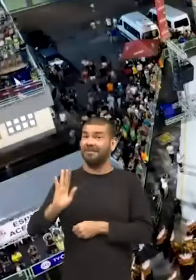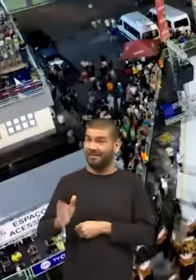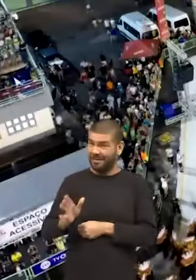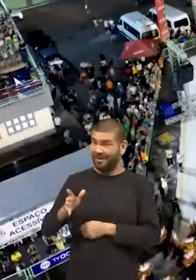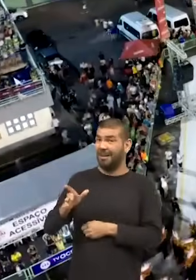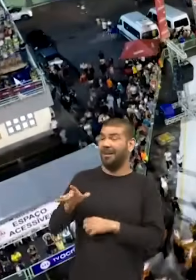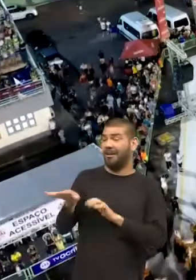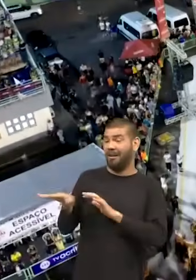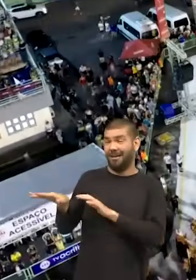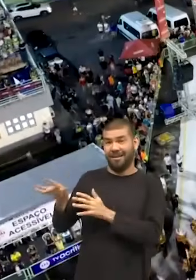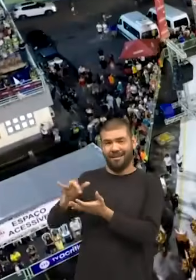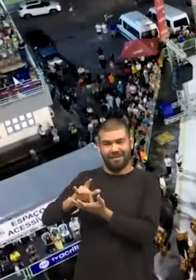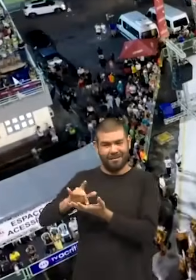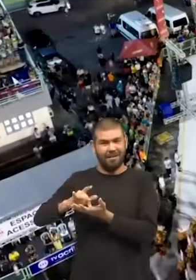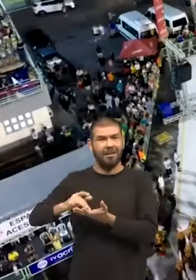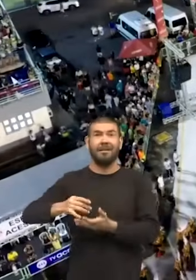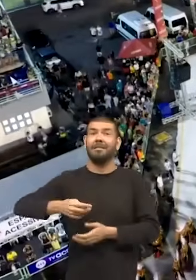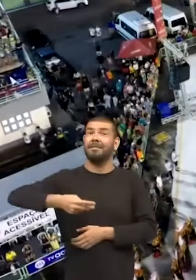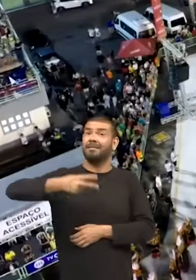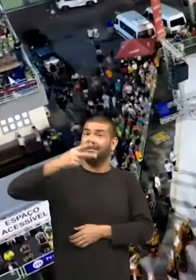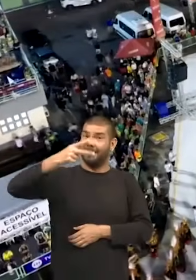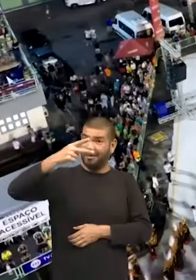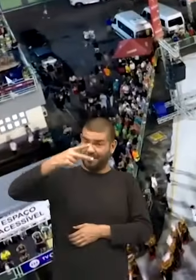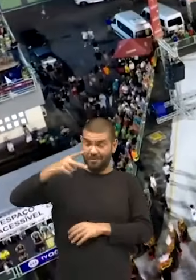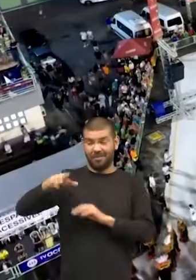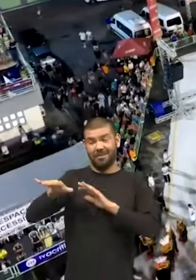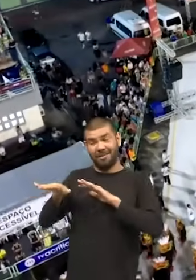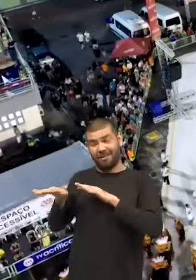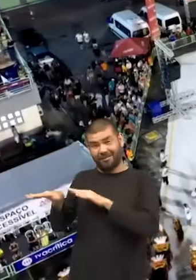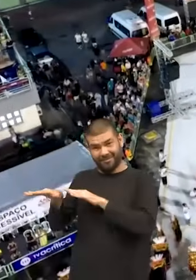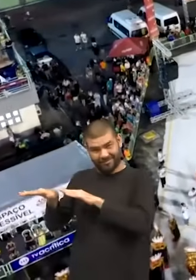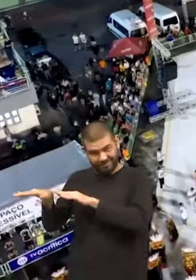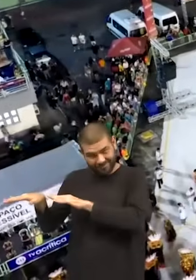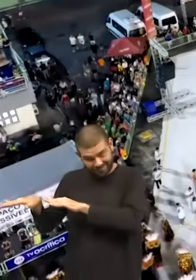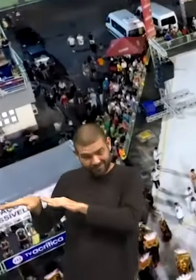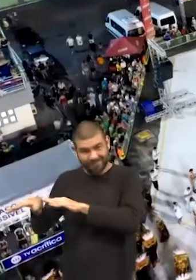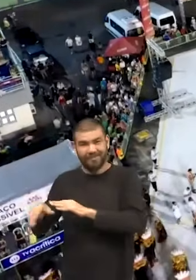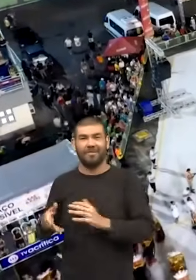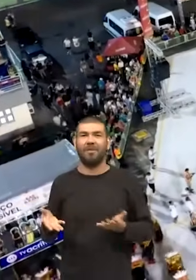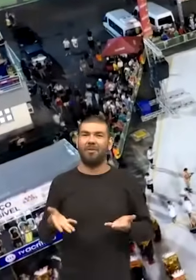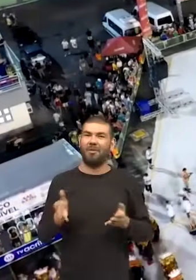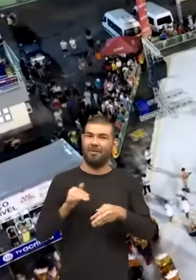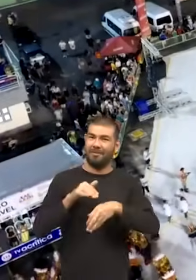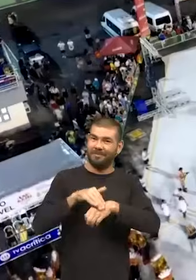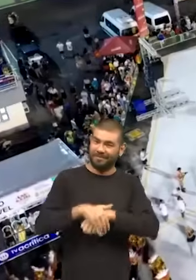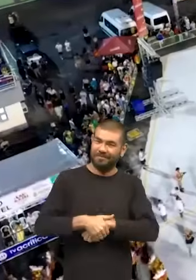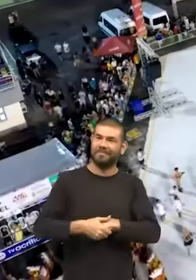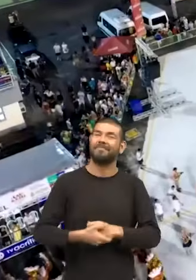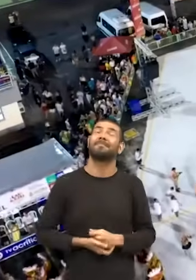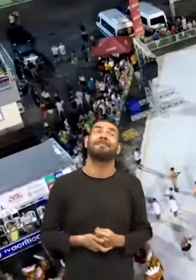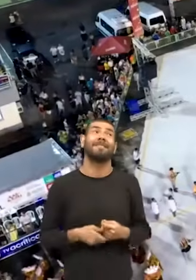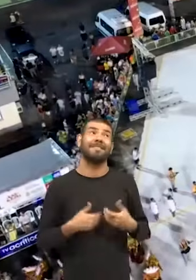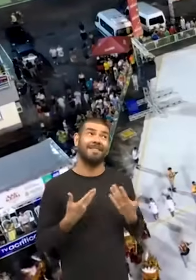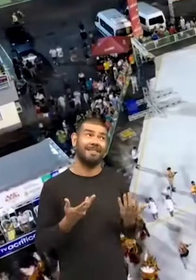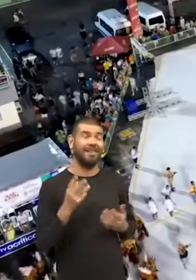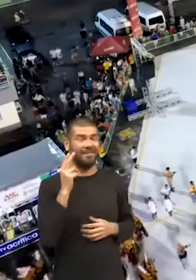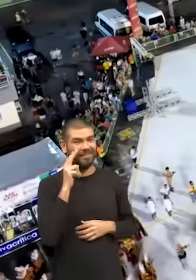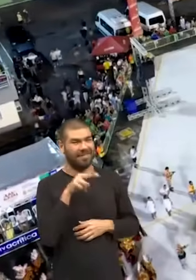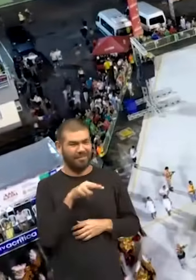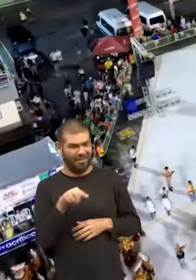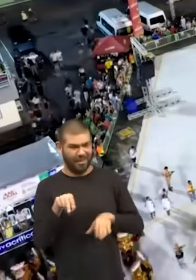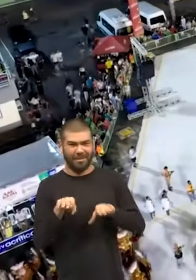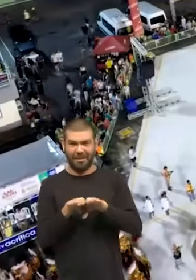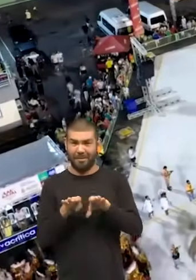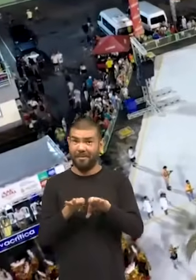de Ciganos. Segunda escola de samba a passar pela avenida na noite de hoje. Então, como você pode ver